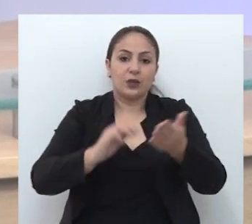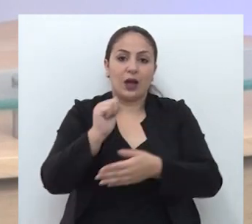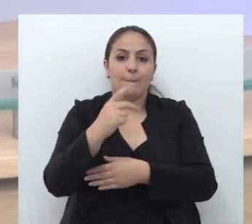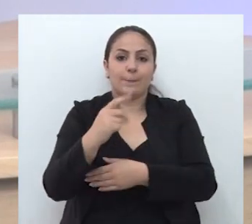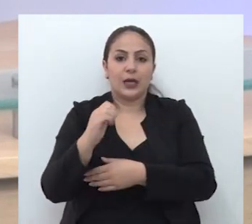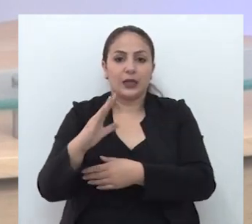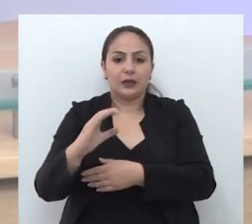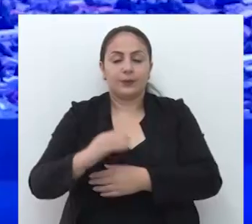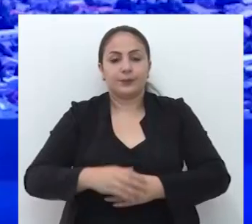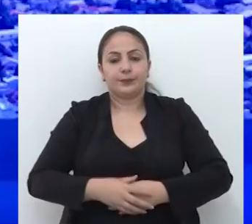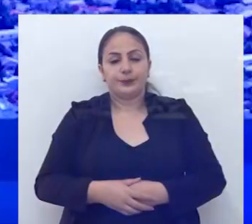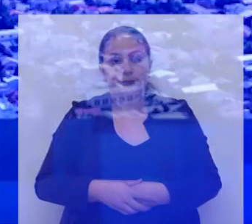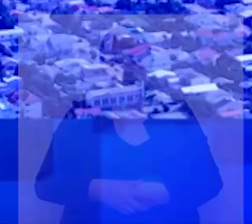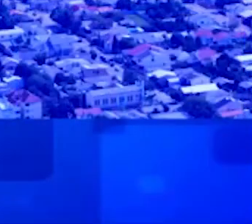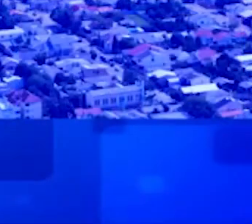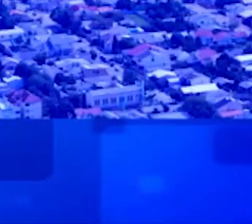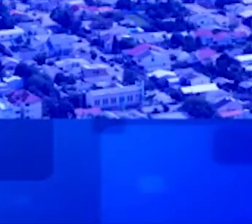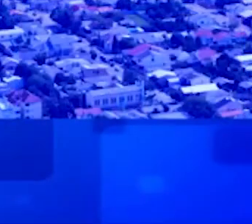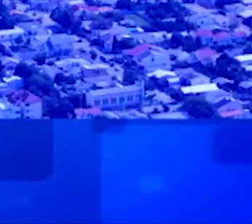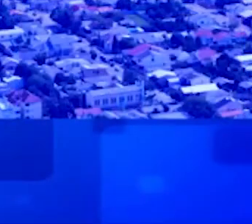método APAC.